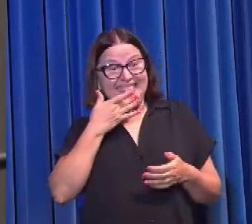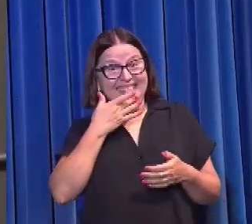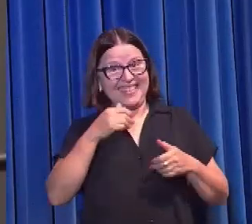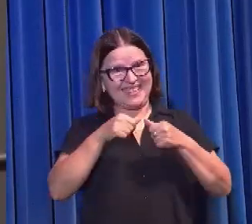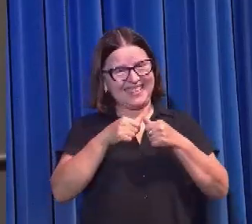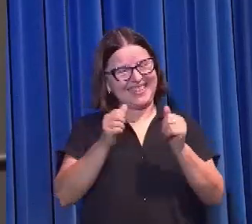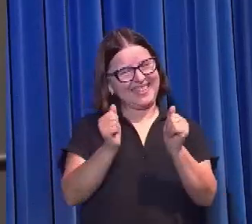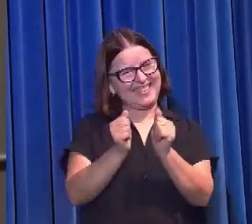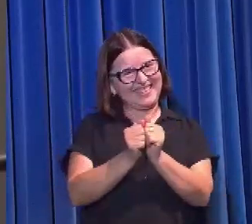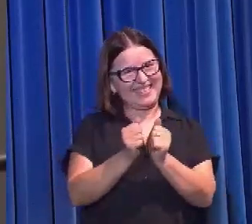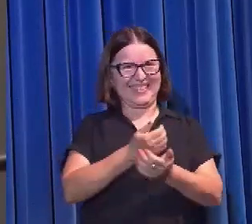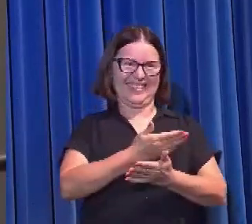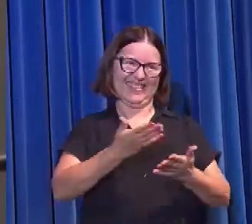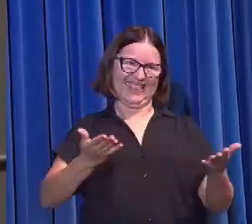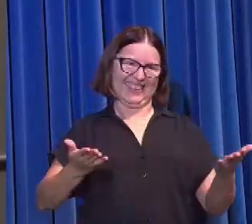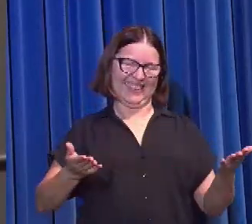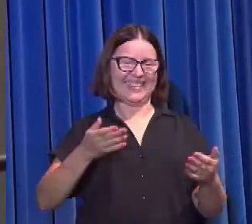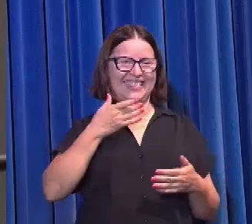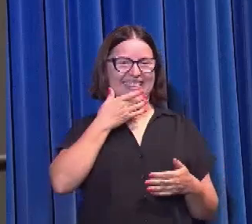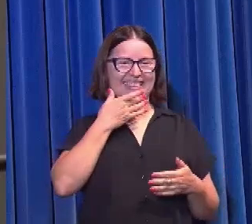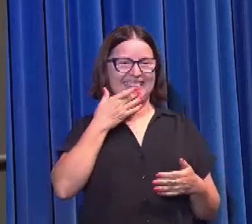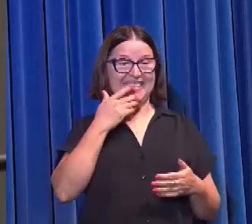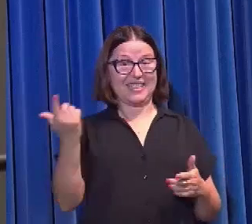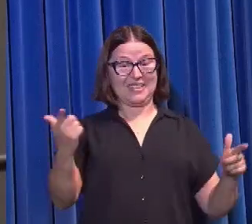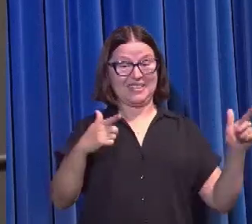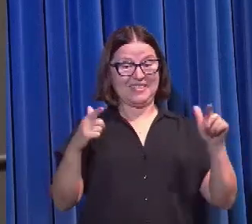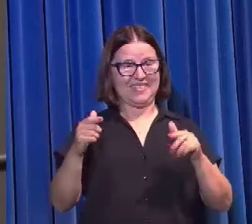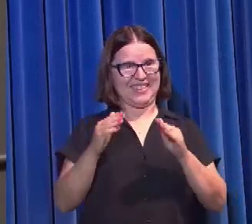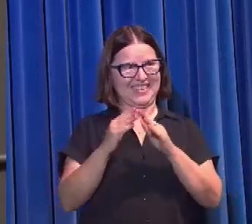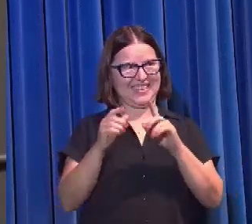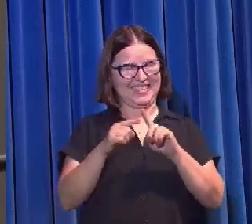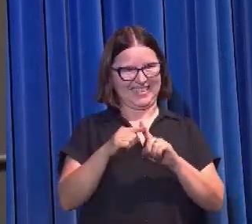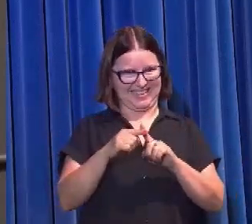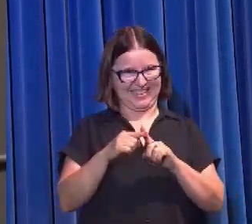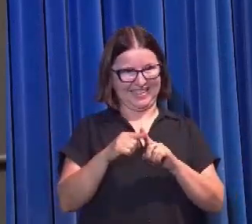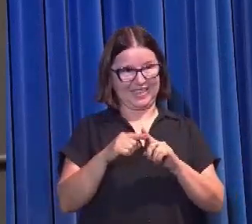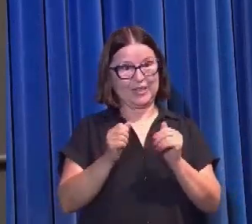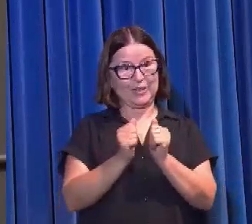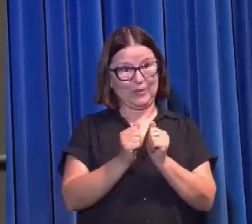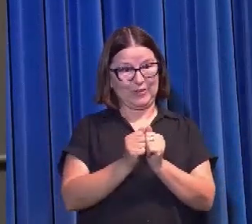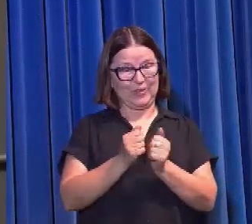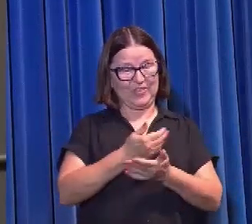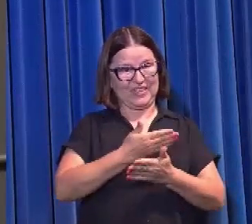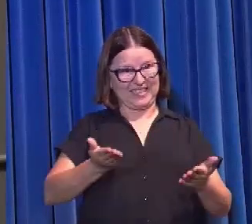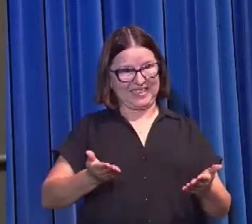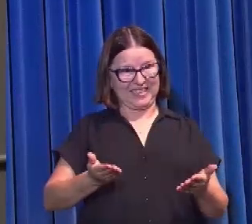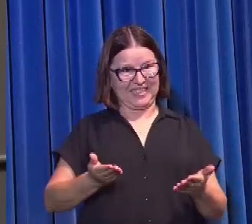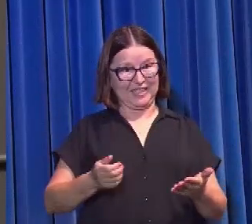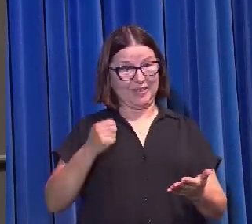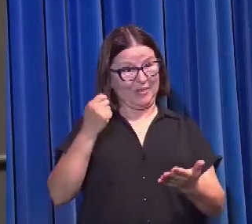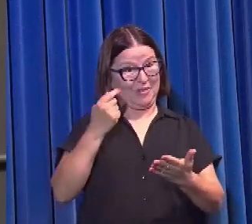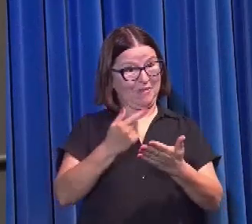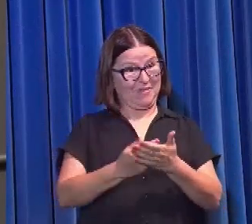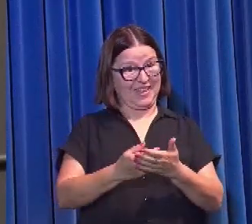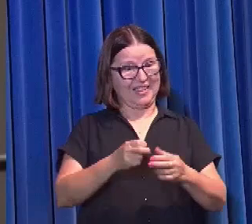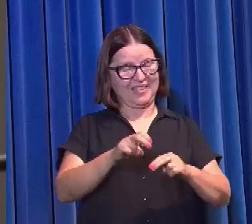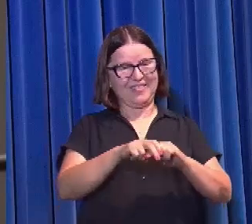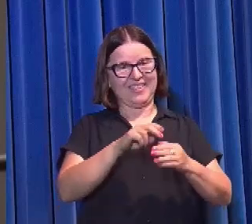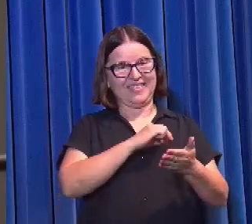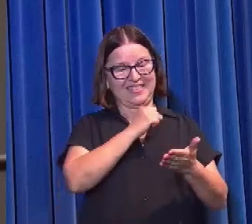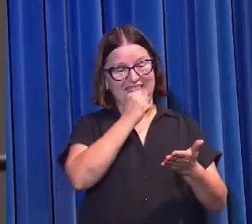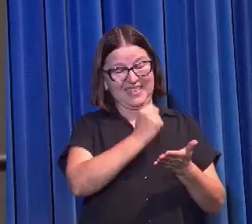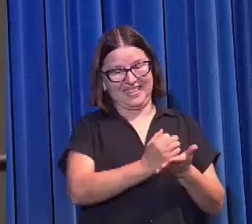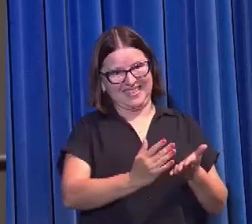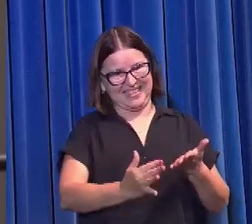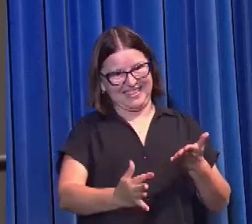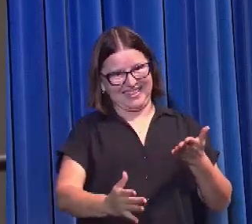com vocês. É uma delícia congregar com os irmãos que foram remidos pelo sangue do mesmo Senhor, em nosso